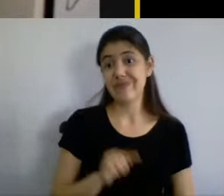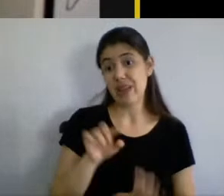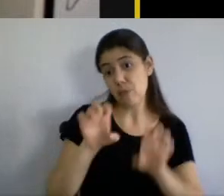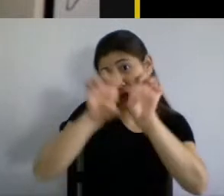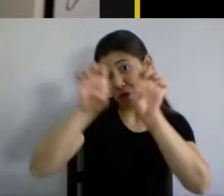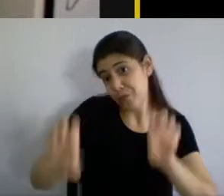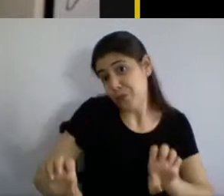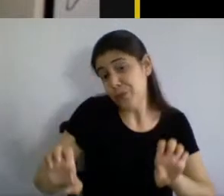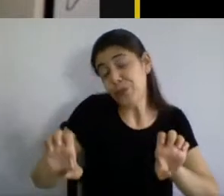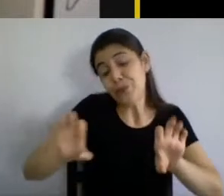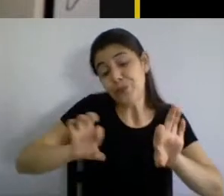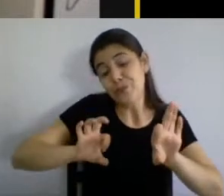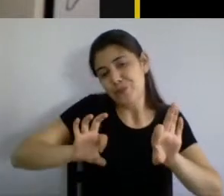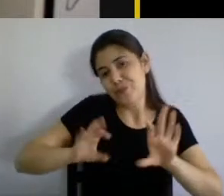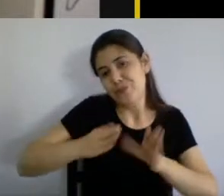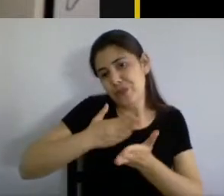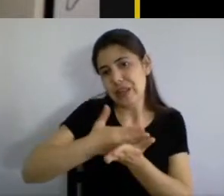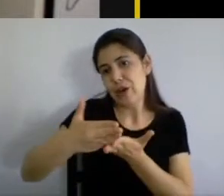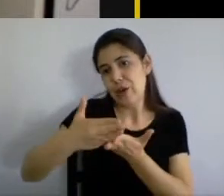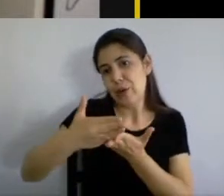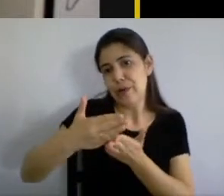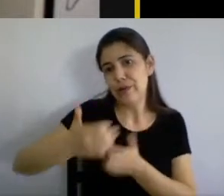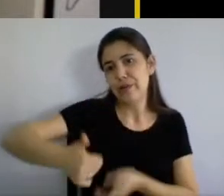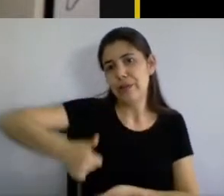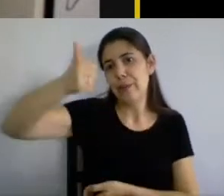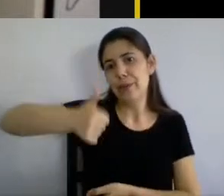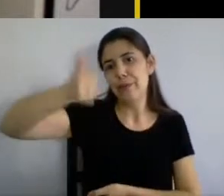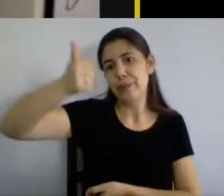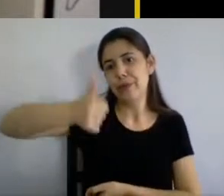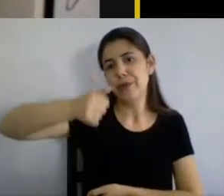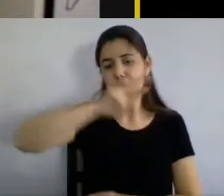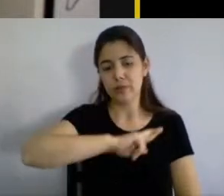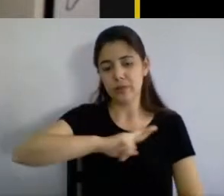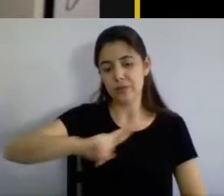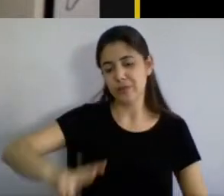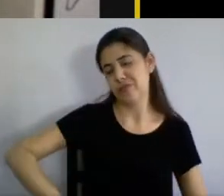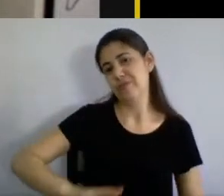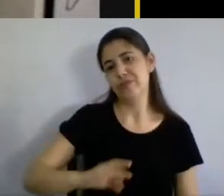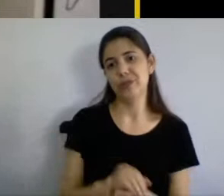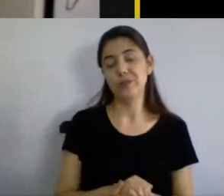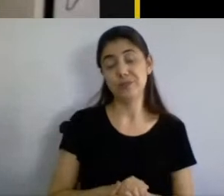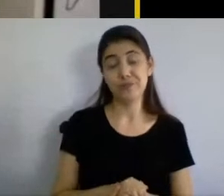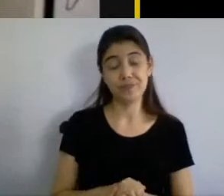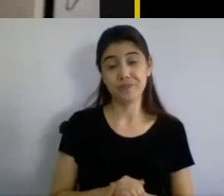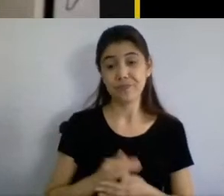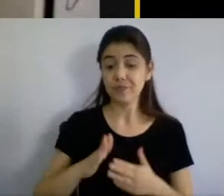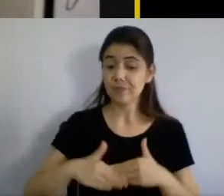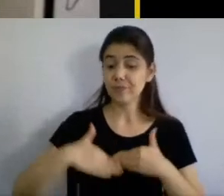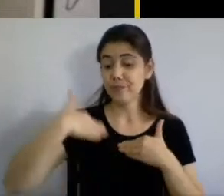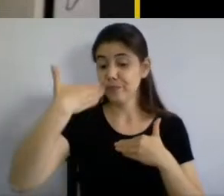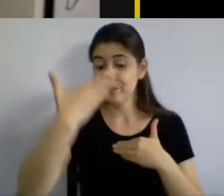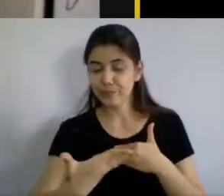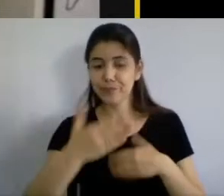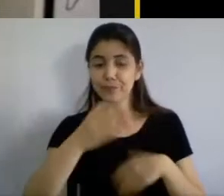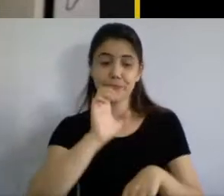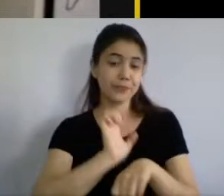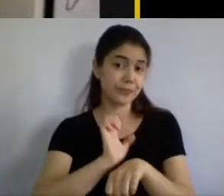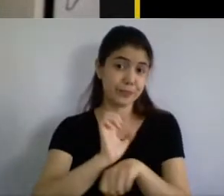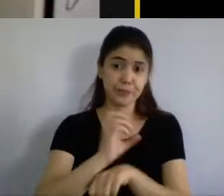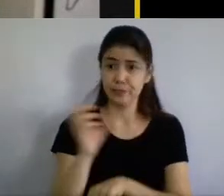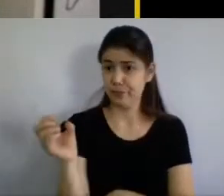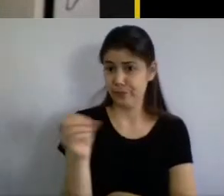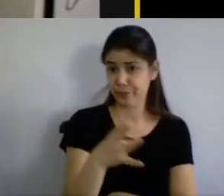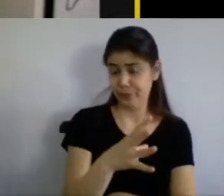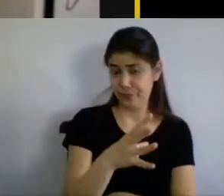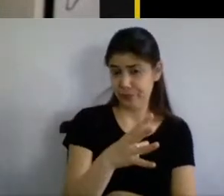com o Deodoro e os outros milicos. Depois, no Estado Novo, nos anos 30,